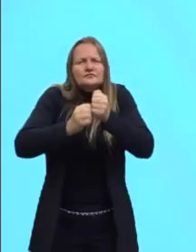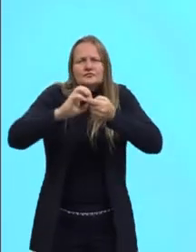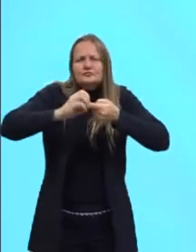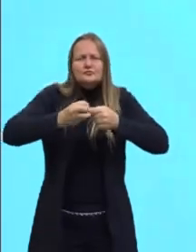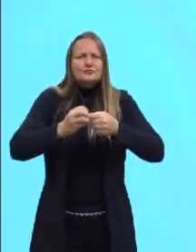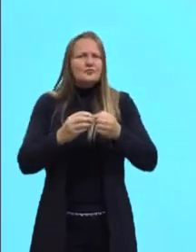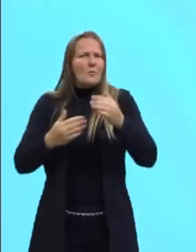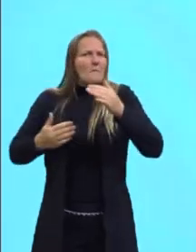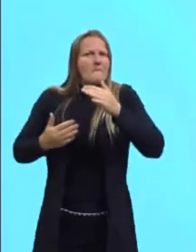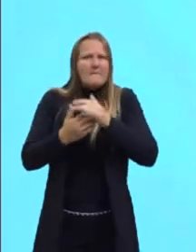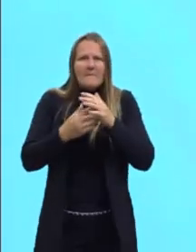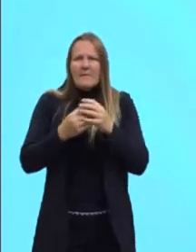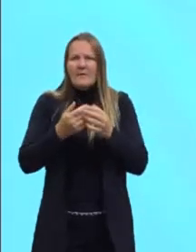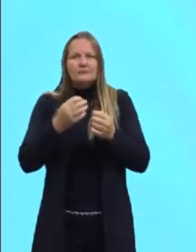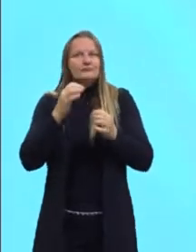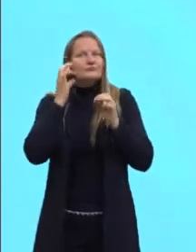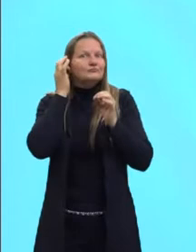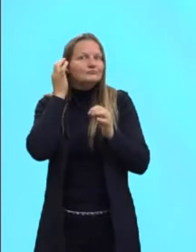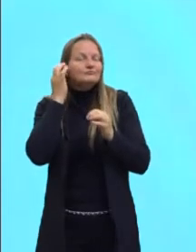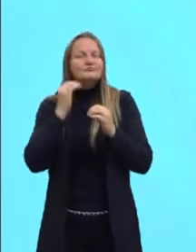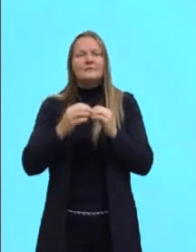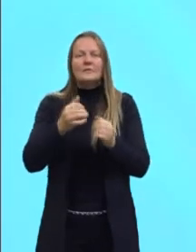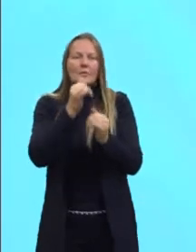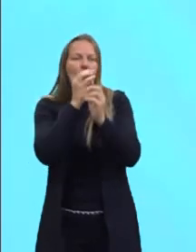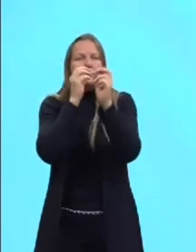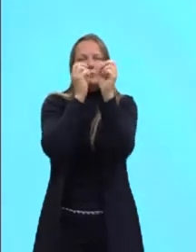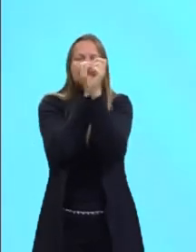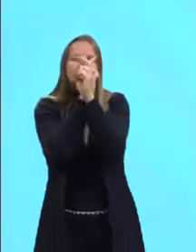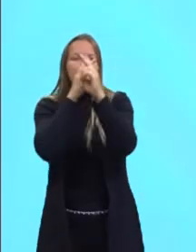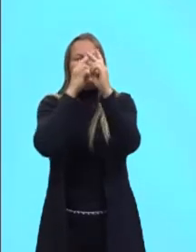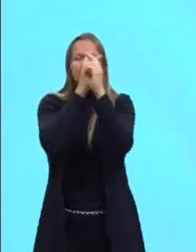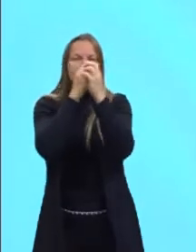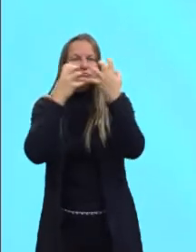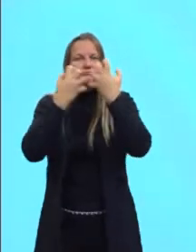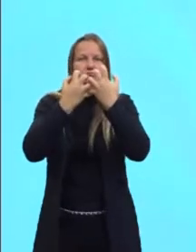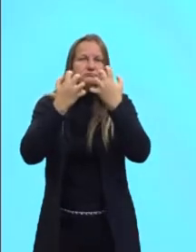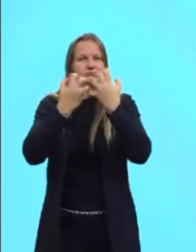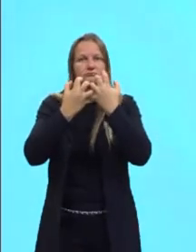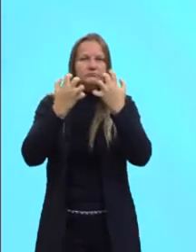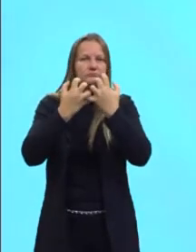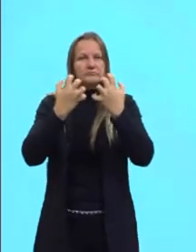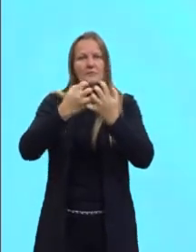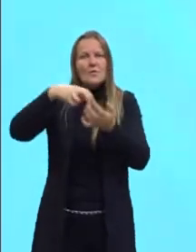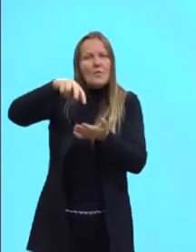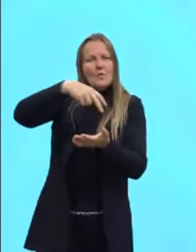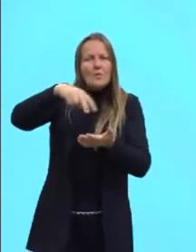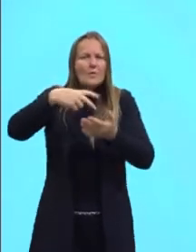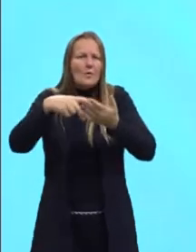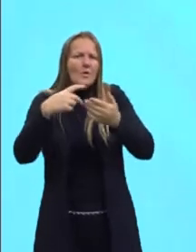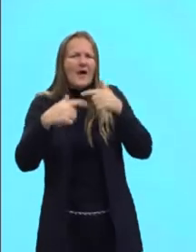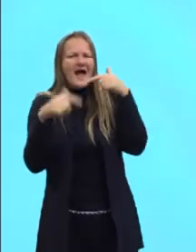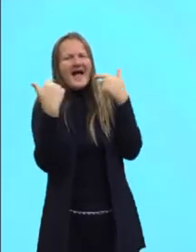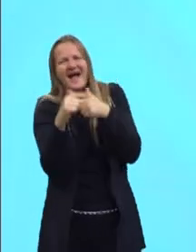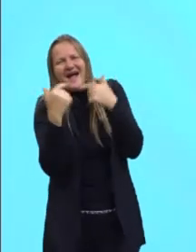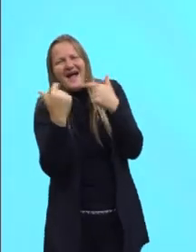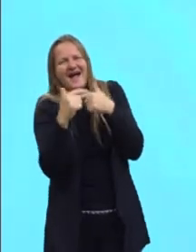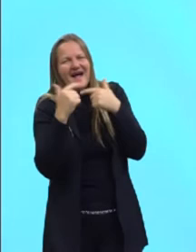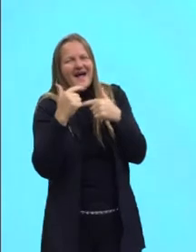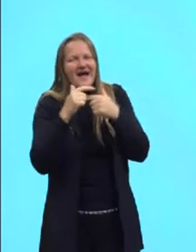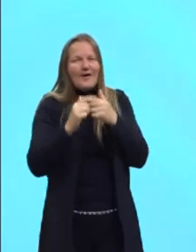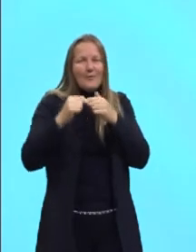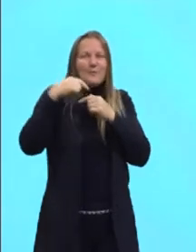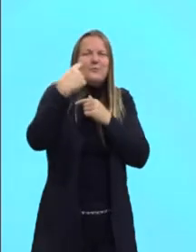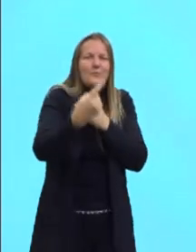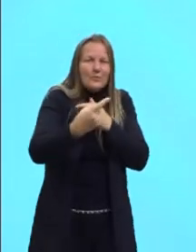fosse o máximo bebeu e soluçou como se fosse máquina dançou e gargalhou como se fosse em